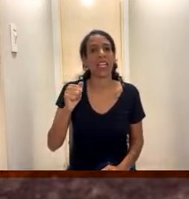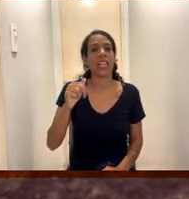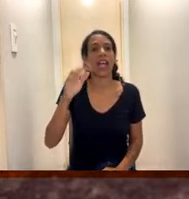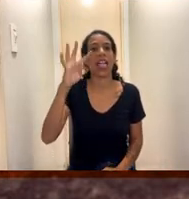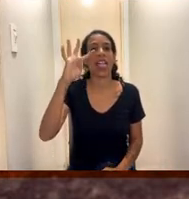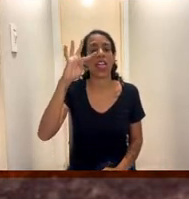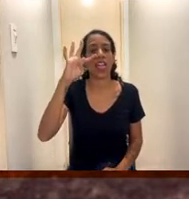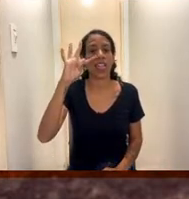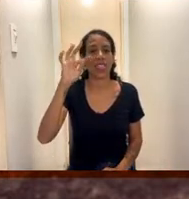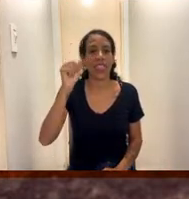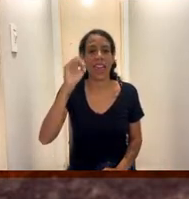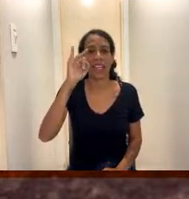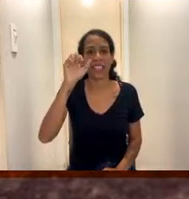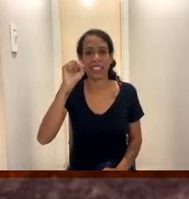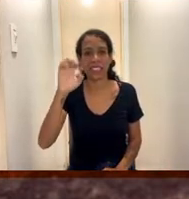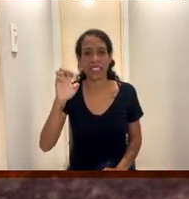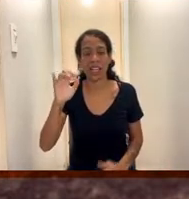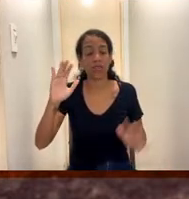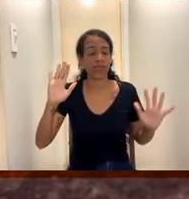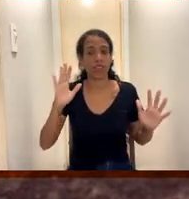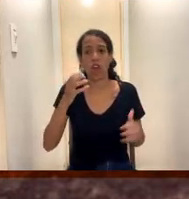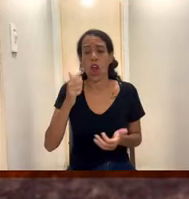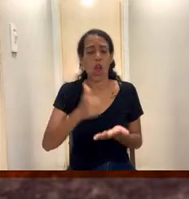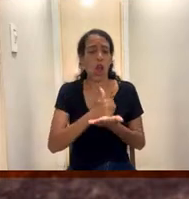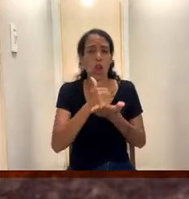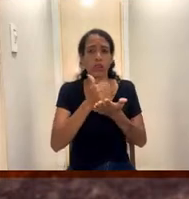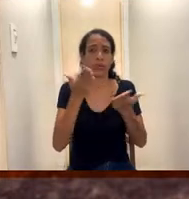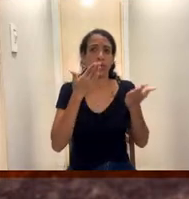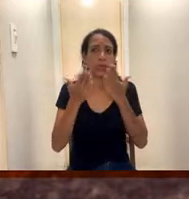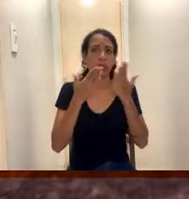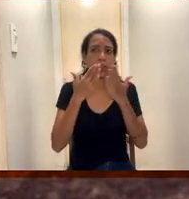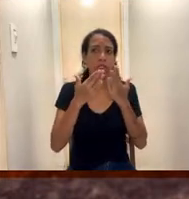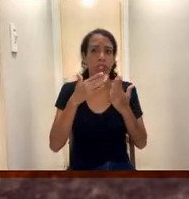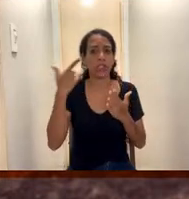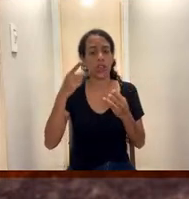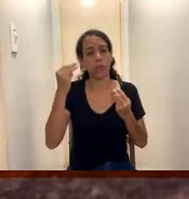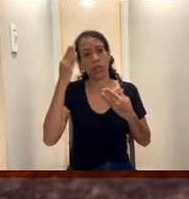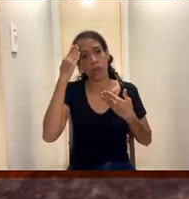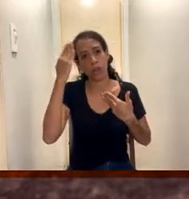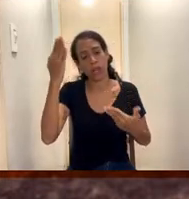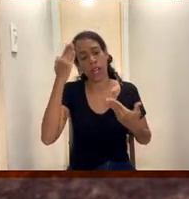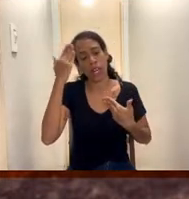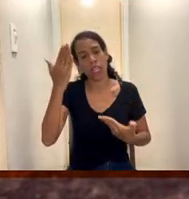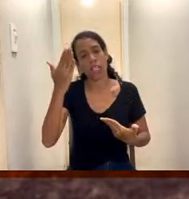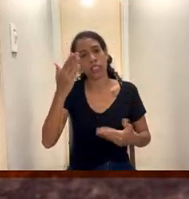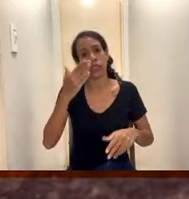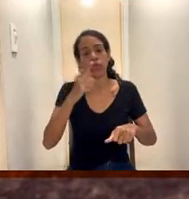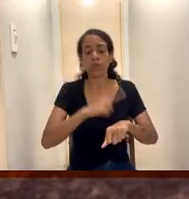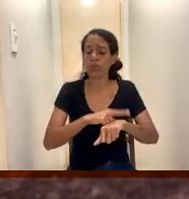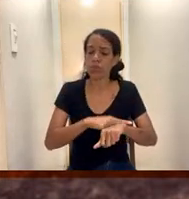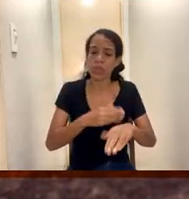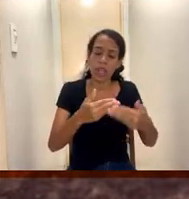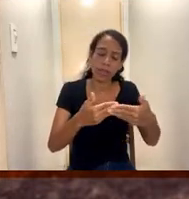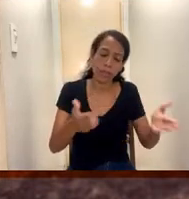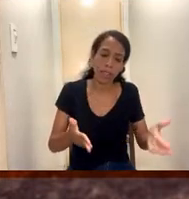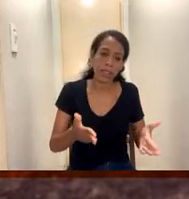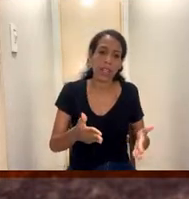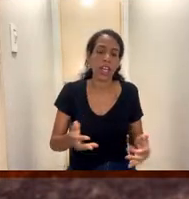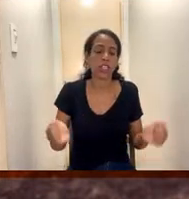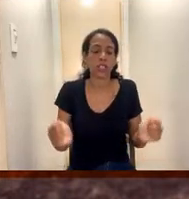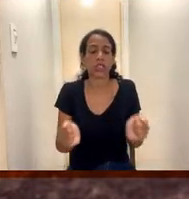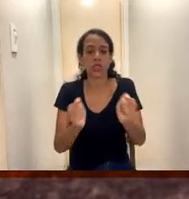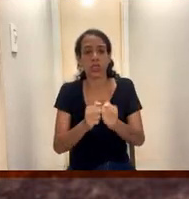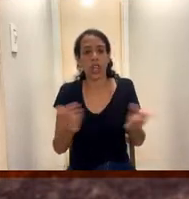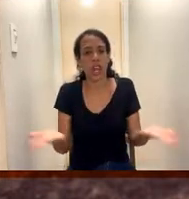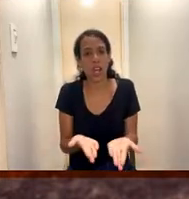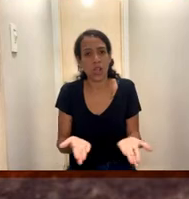eu desejo um ótimo debate e, mais uma vez, agradeço a disponibilidade de vocês em participarem